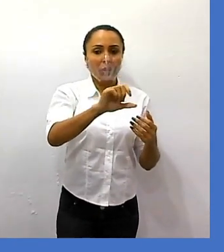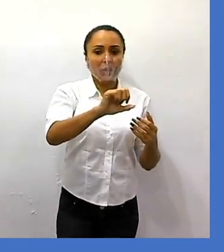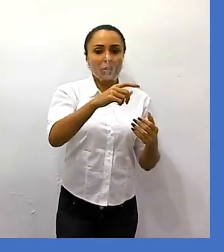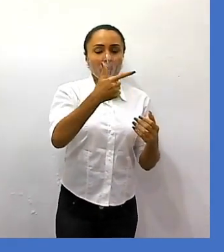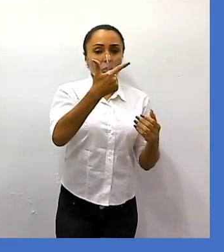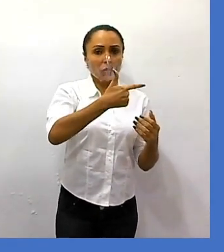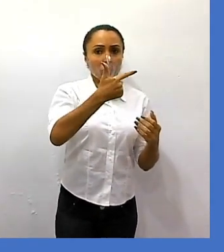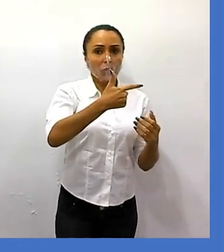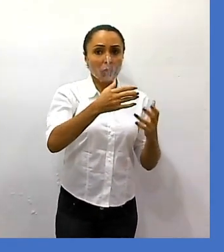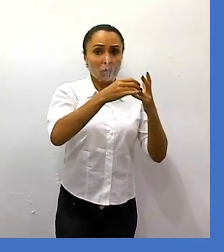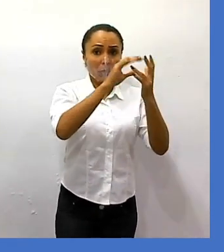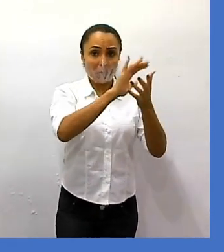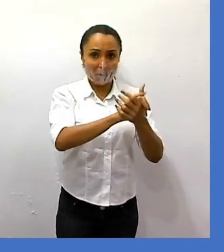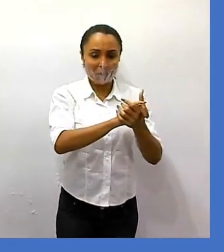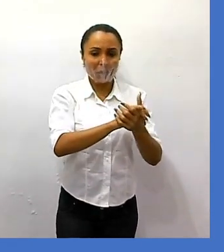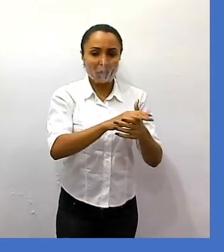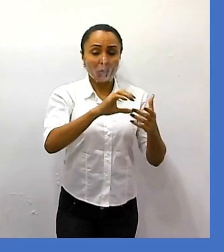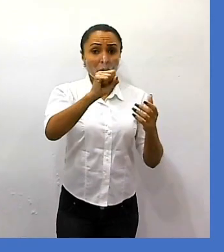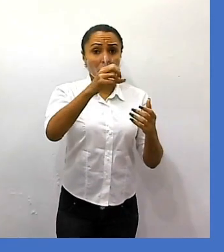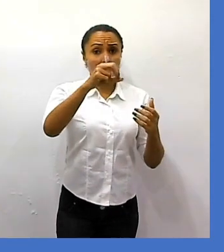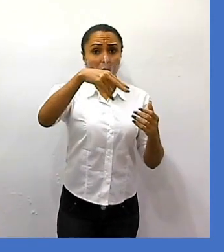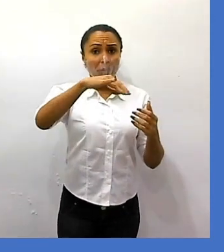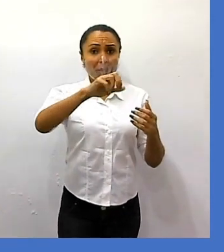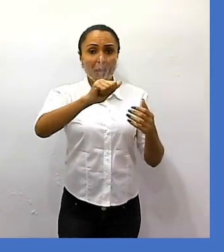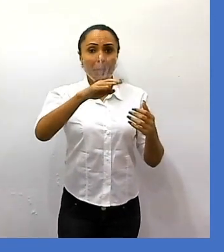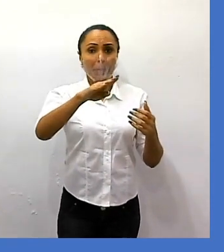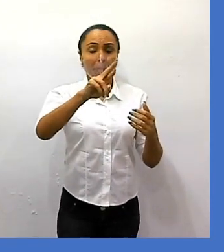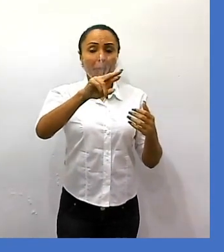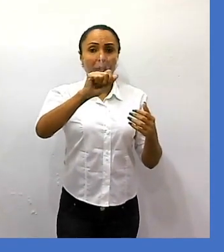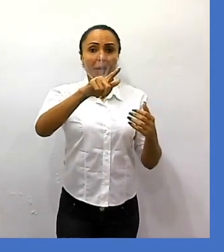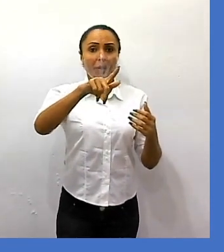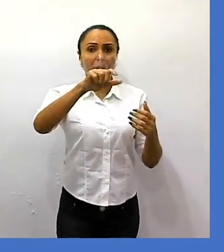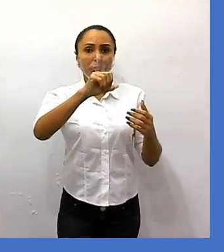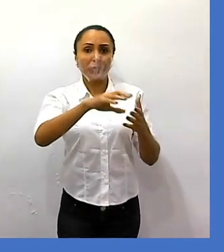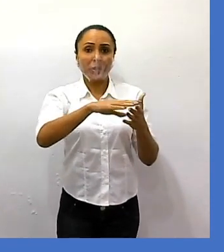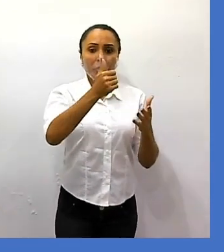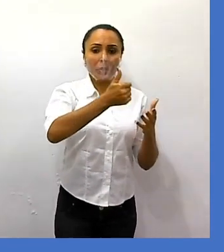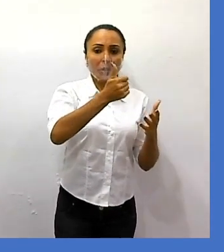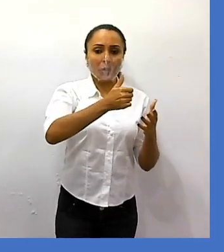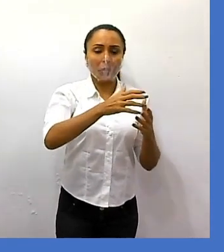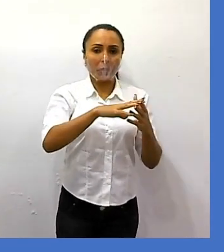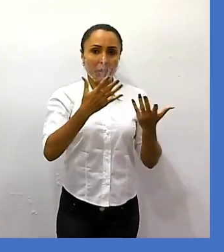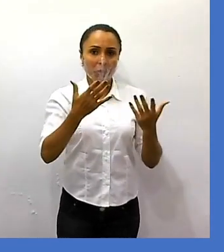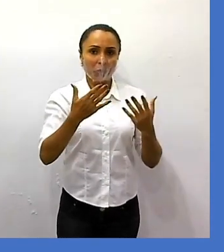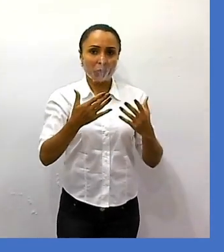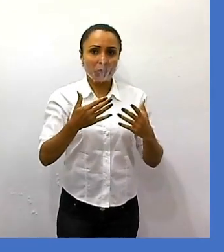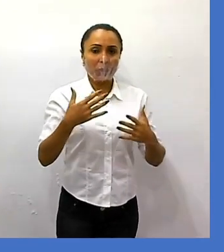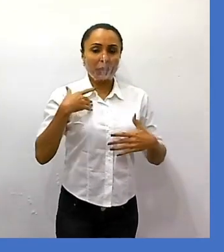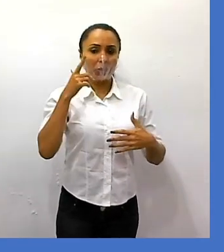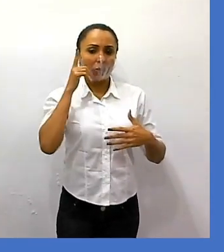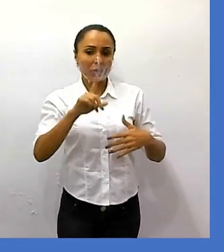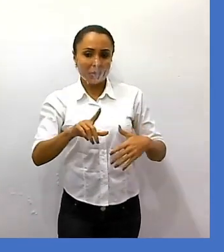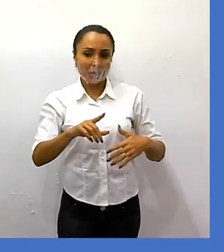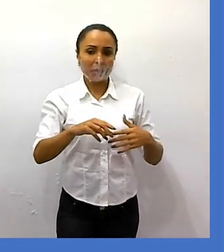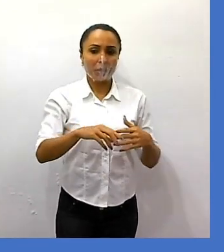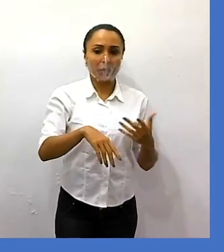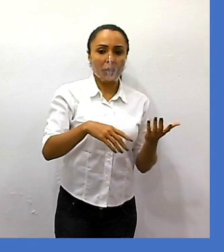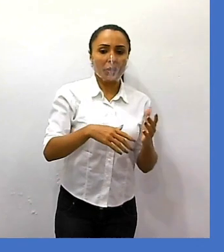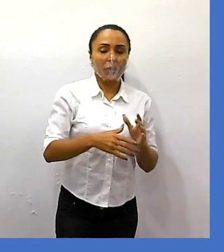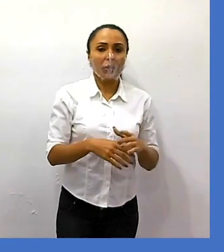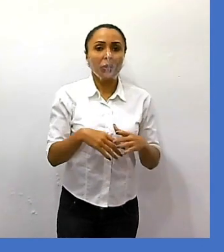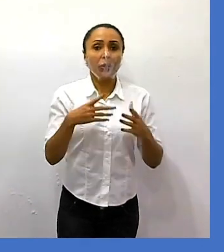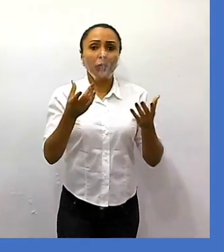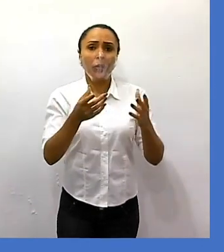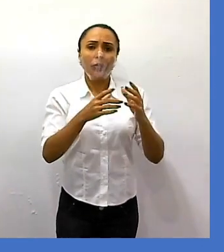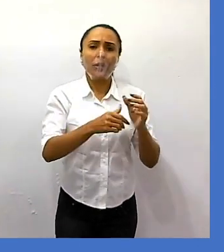estrelado brilhantemente por Sônia Braga e pelo ator em primeiro plano aí, sem camisa, vocês conseguem ver, o Zé Wilker, que foi